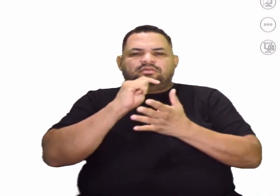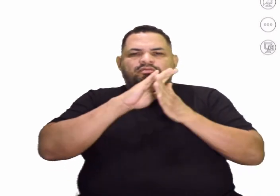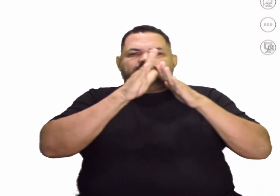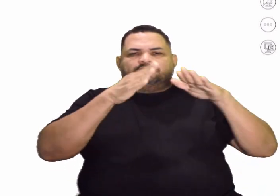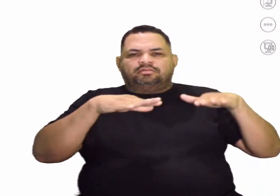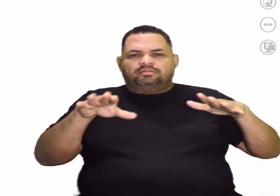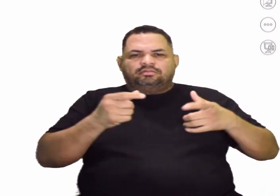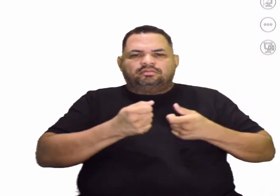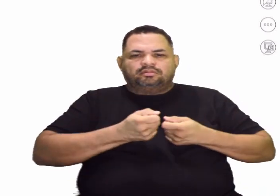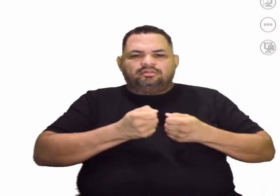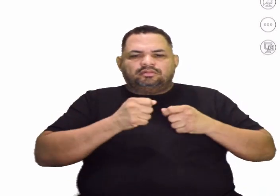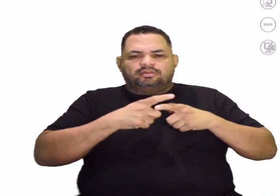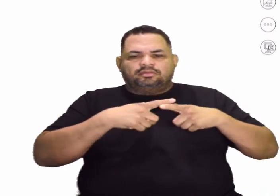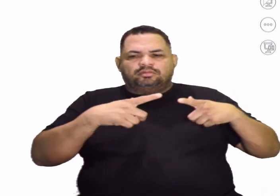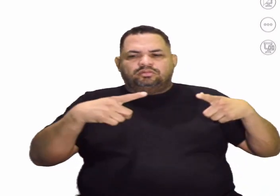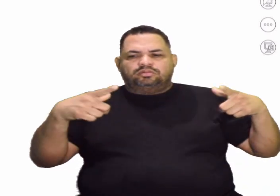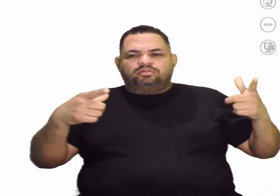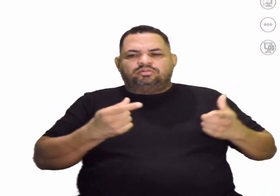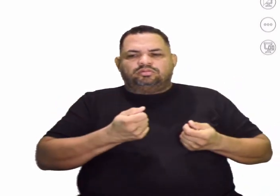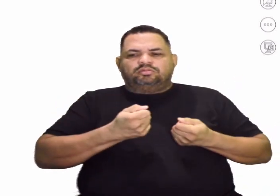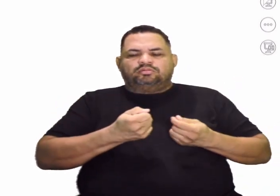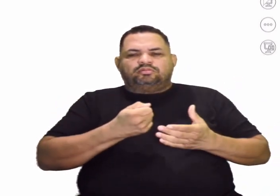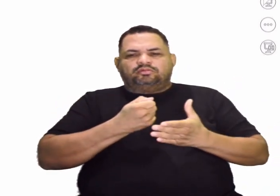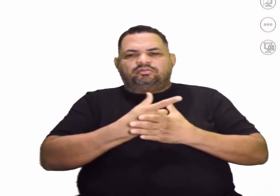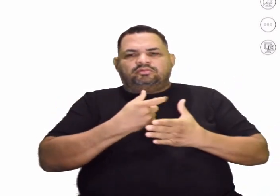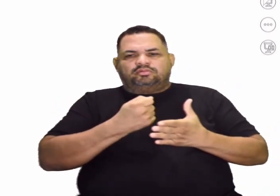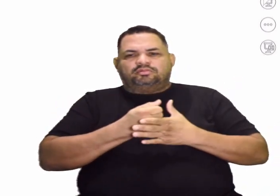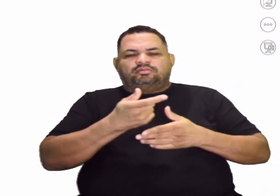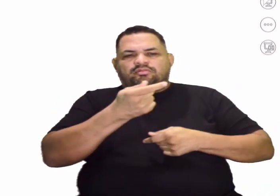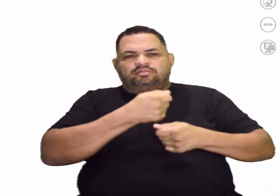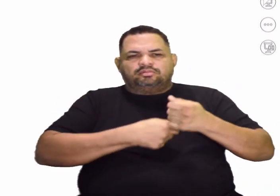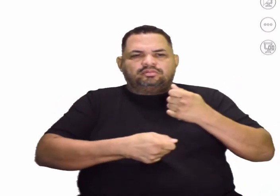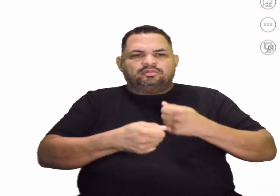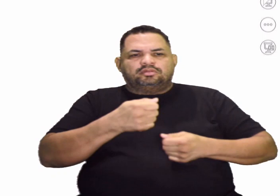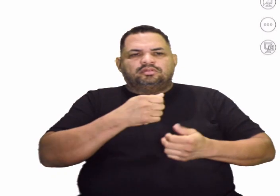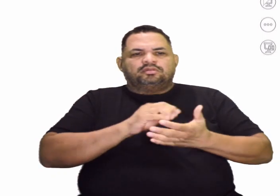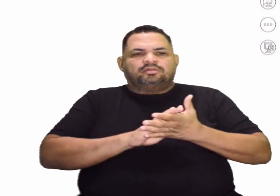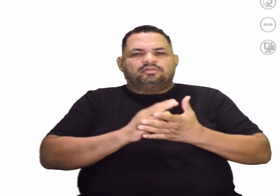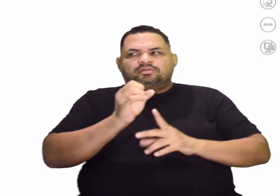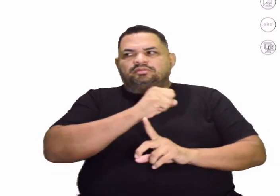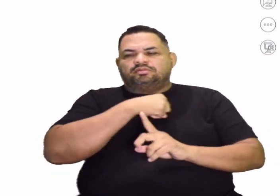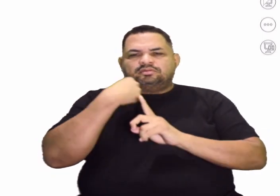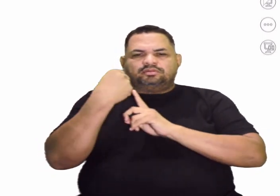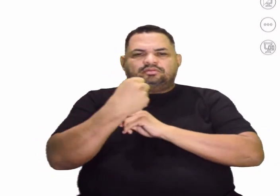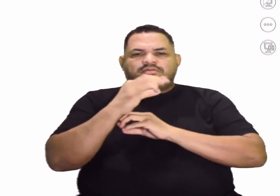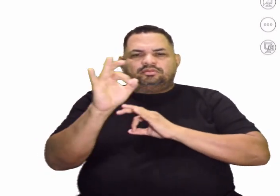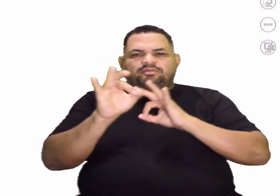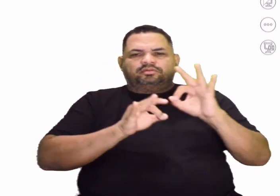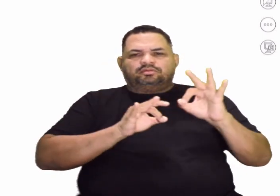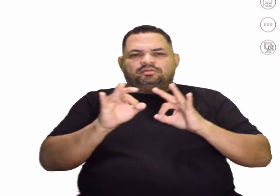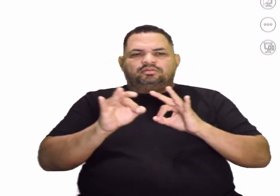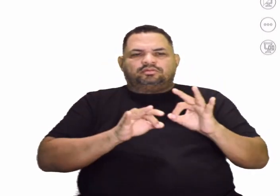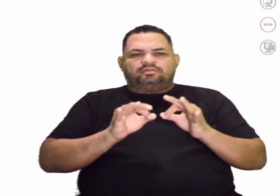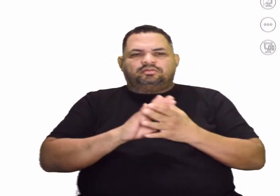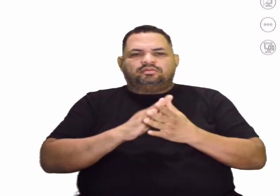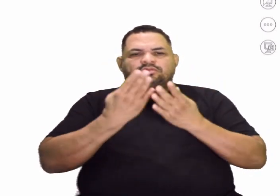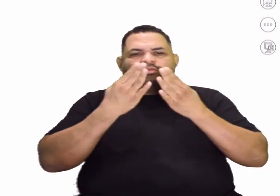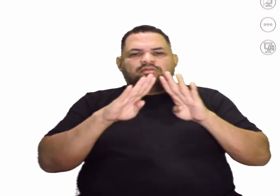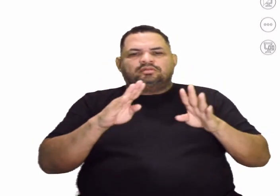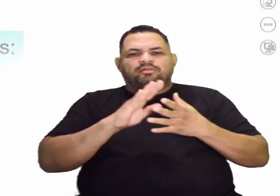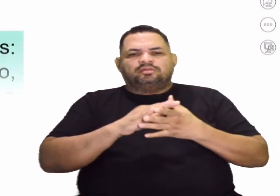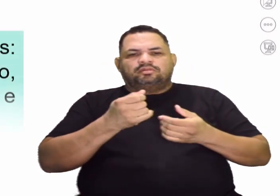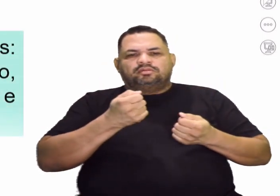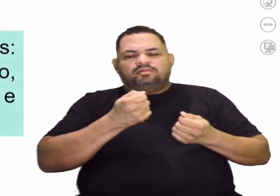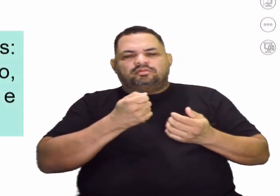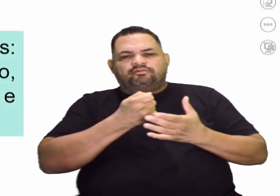aumento do comércio, olha aí. Sociedade em transformação, formação da burguesia comercial, queda do